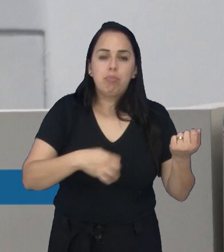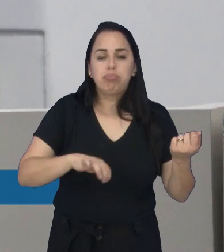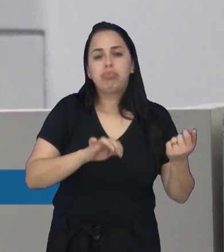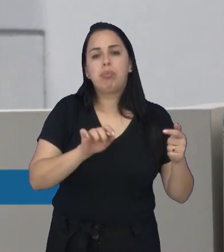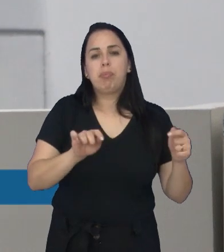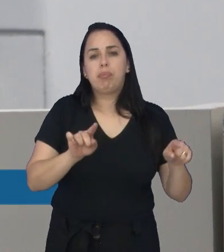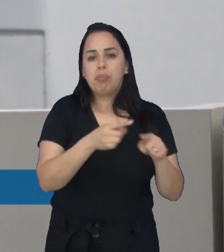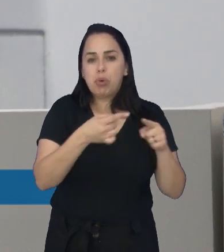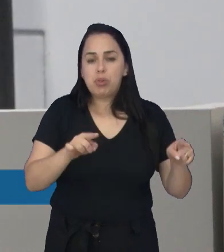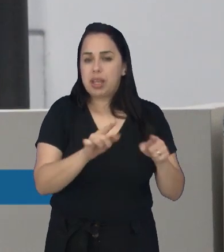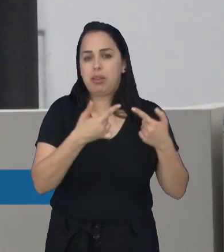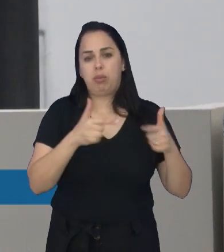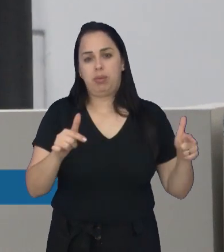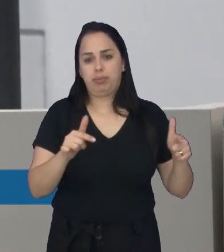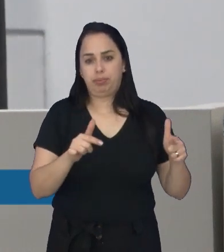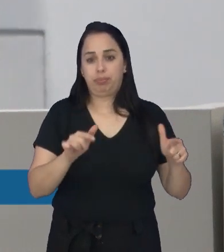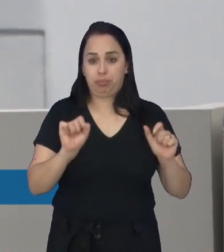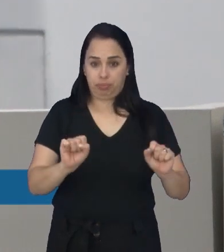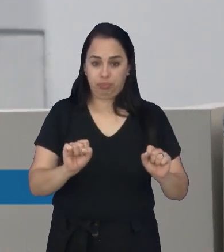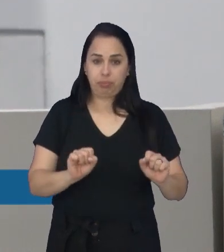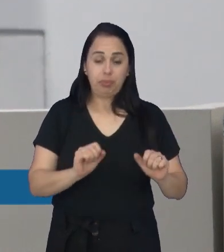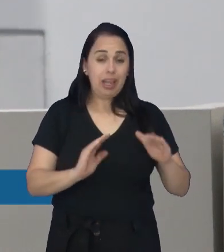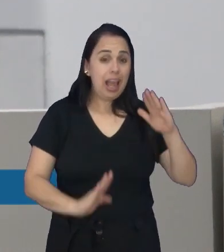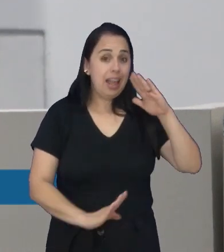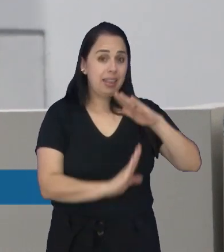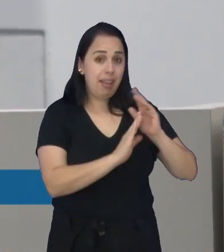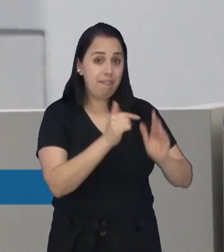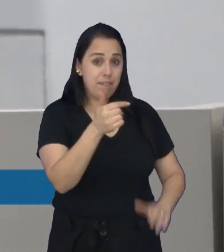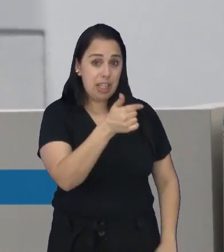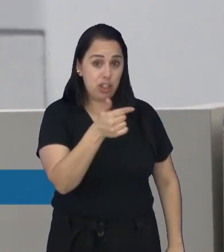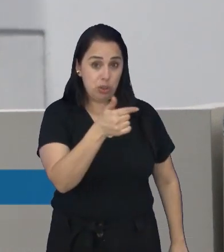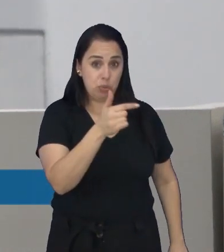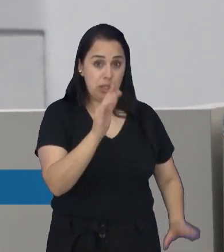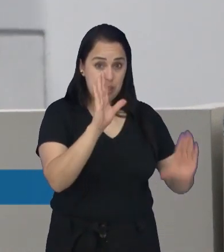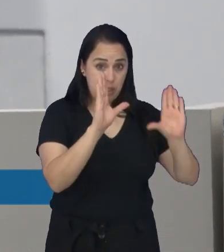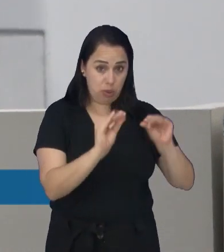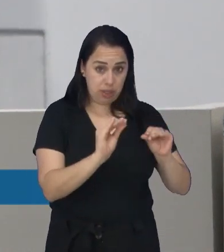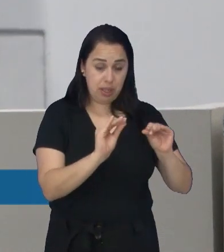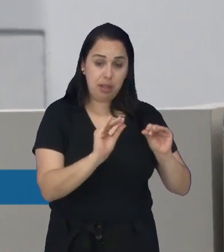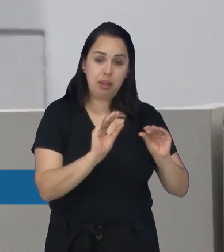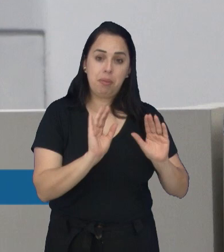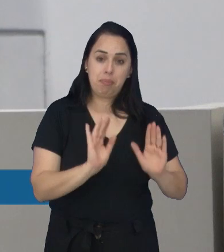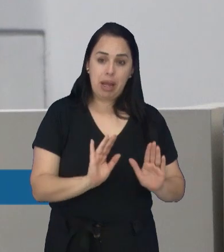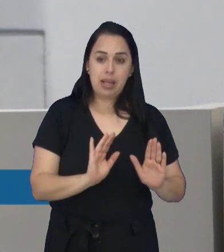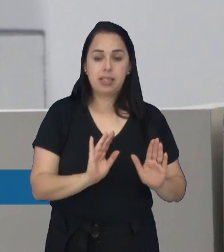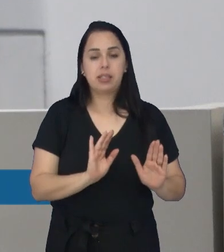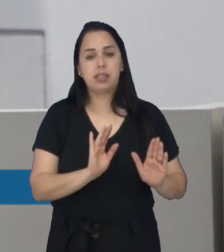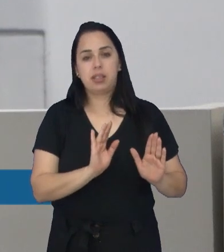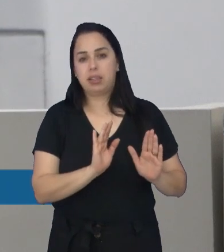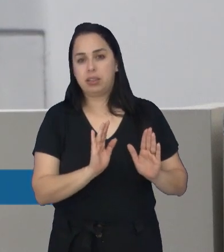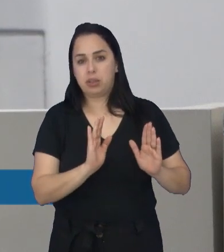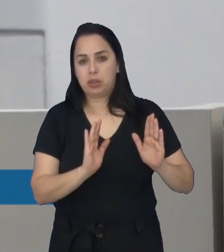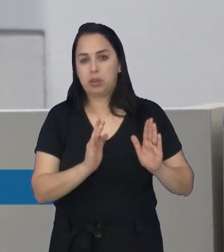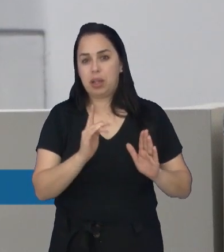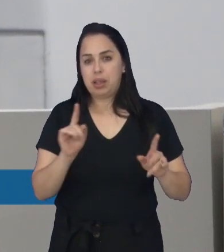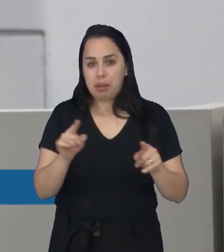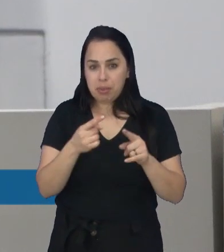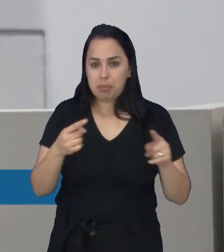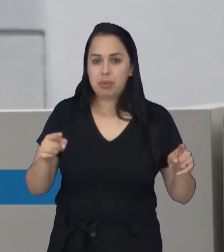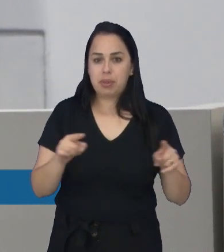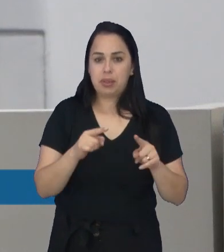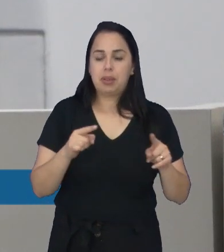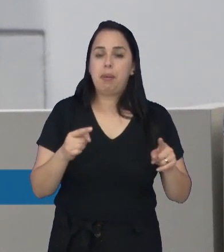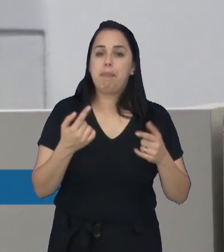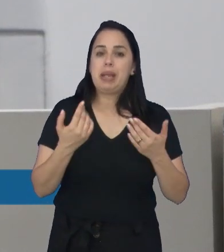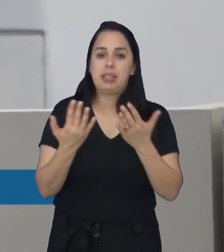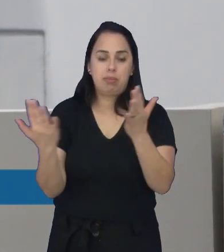demanda dos músicos foi poder ter a música até 22 horas agora isso não impede que Mesmo durante o funcionamento da música Tem Que Ter